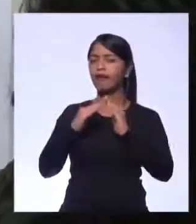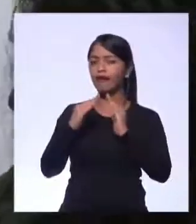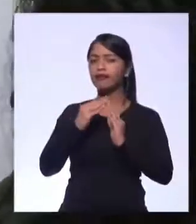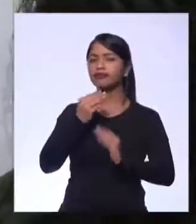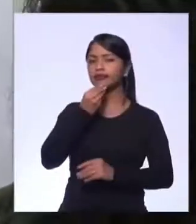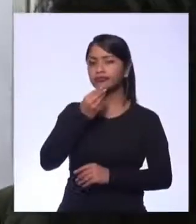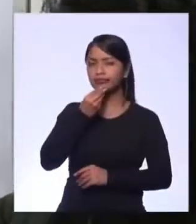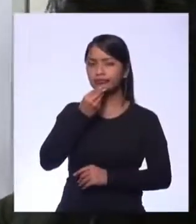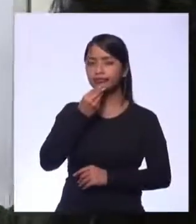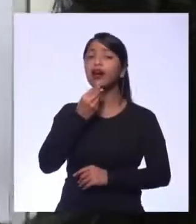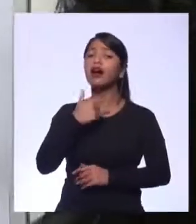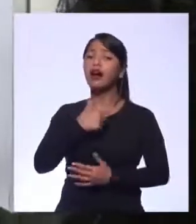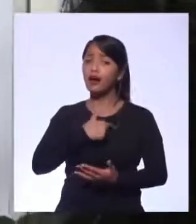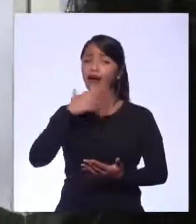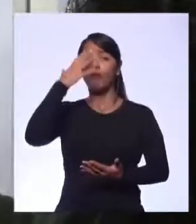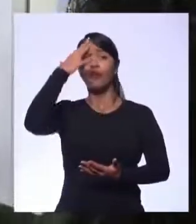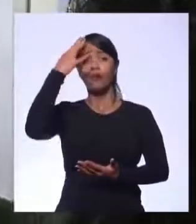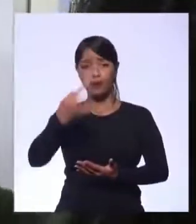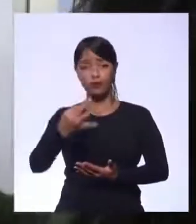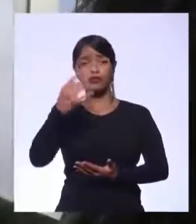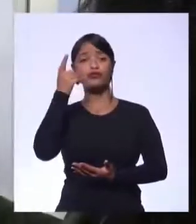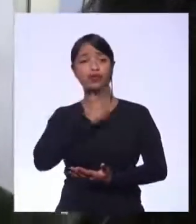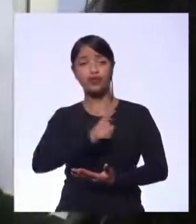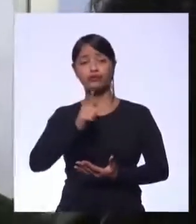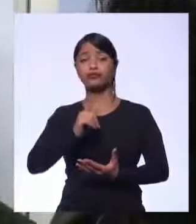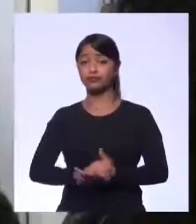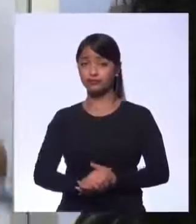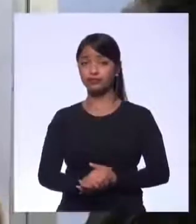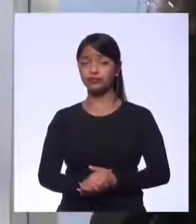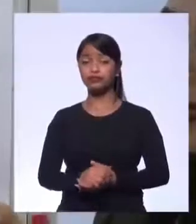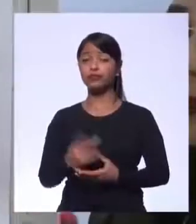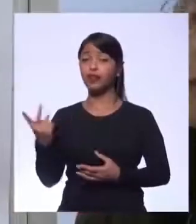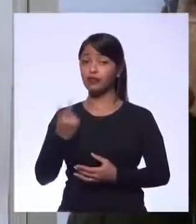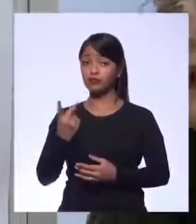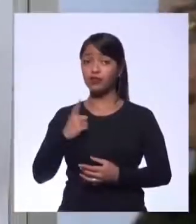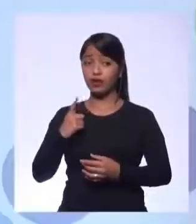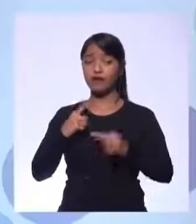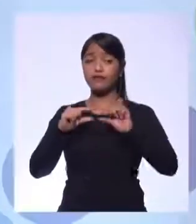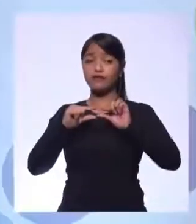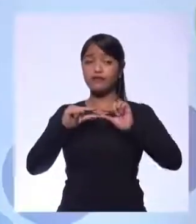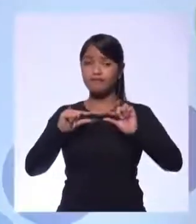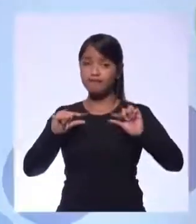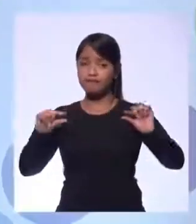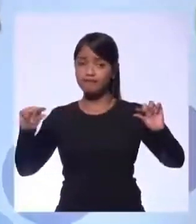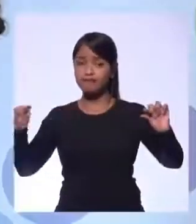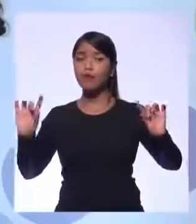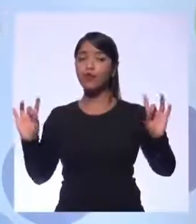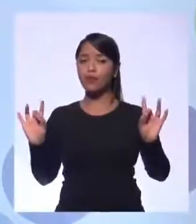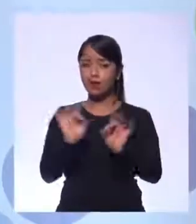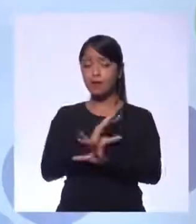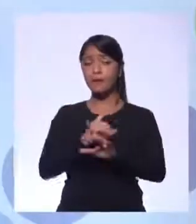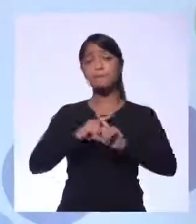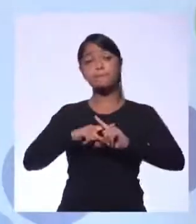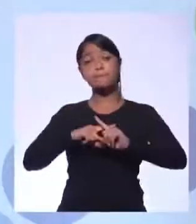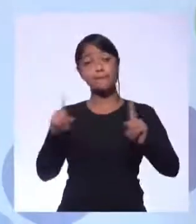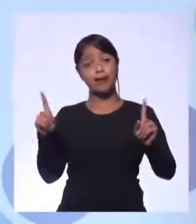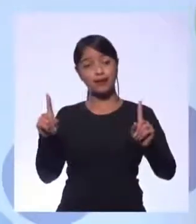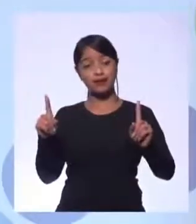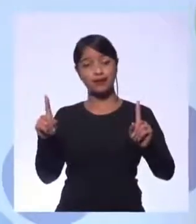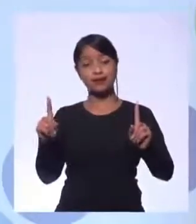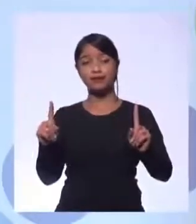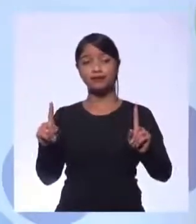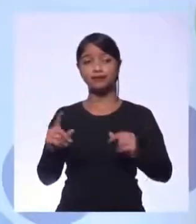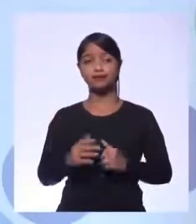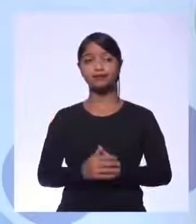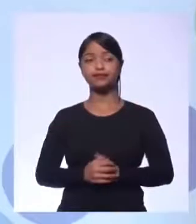chat, gente. Pode fechar, por favor. Ambas apresentam enunciado completo, porém, no entanto, todavia, a gente viu que